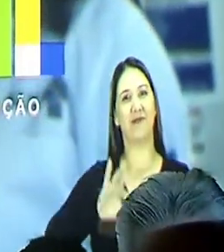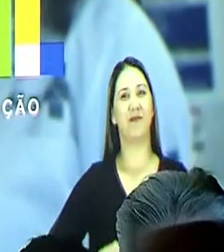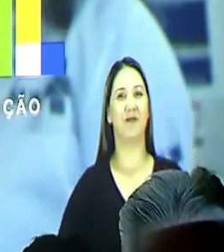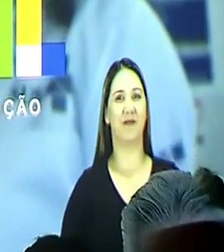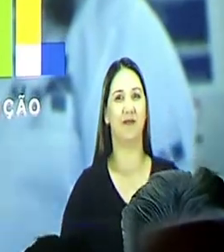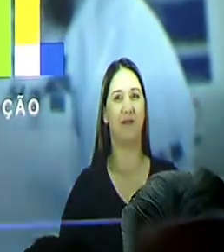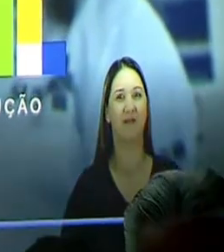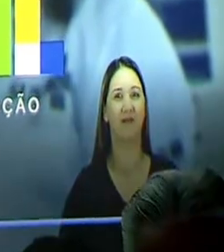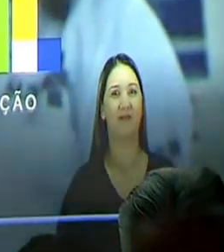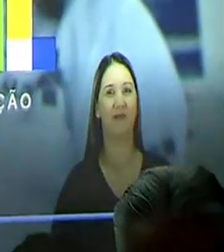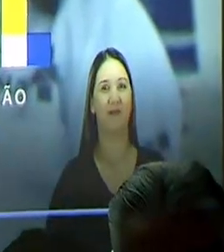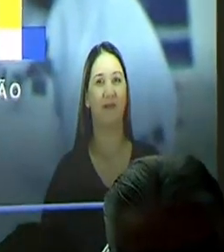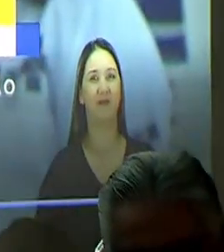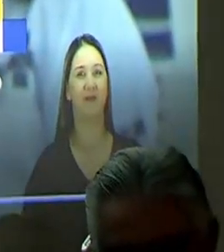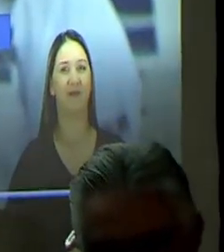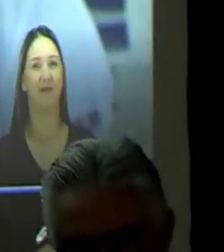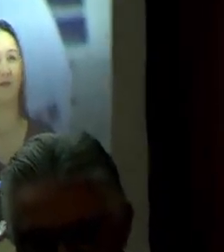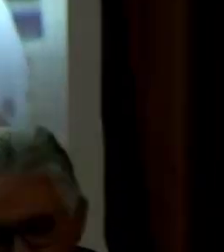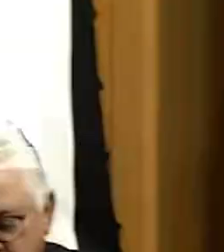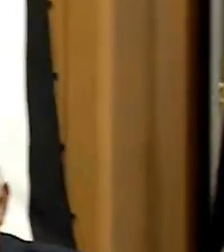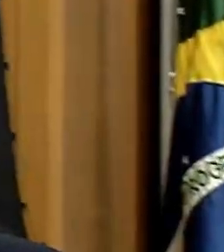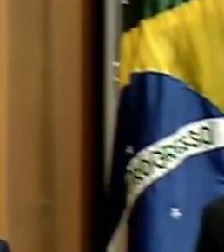Governo Federal.